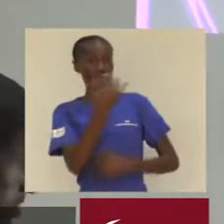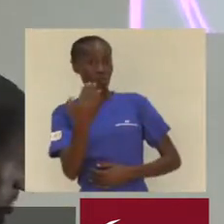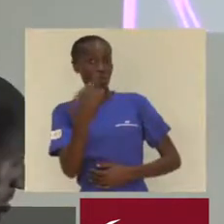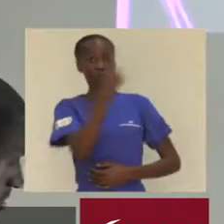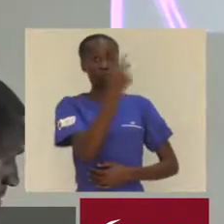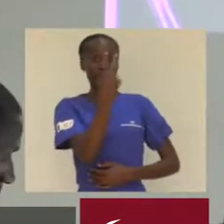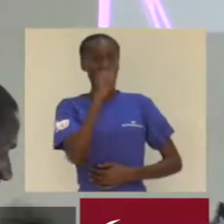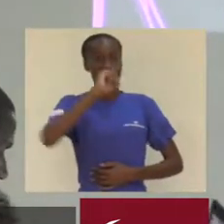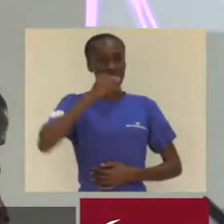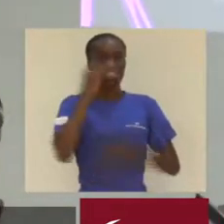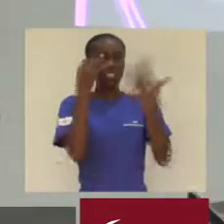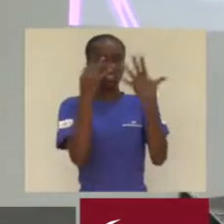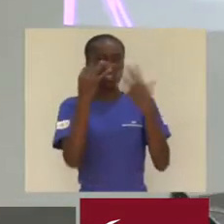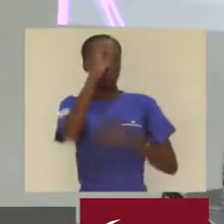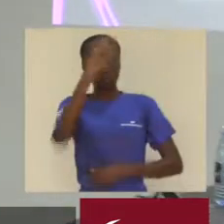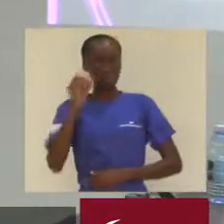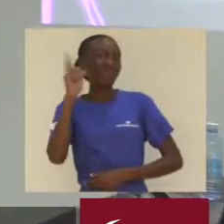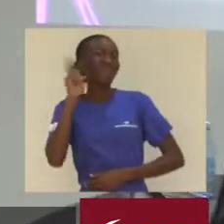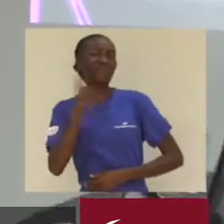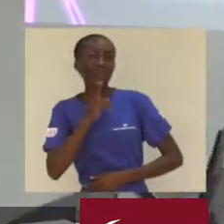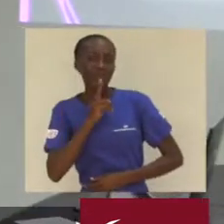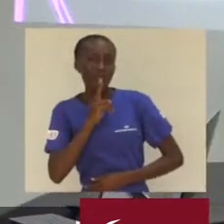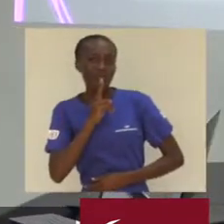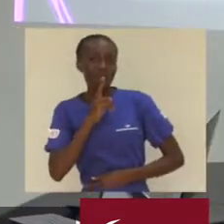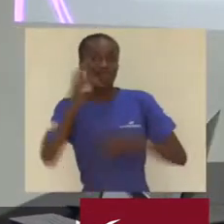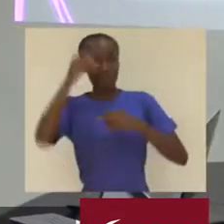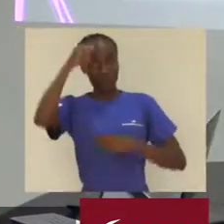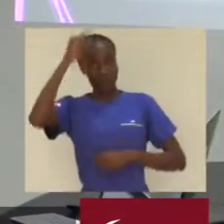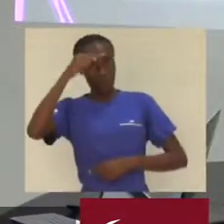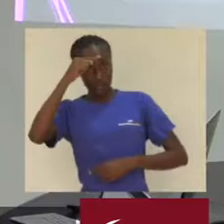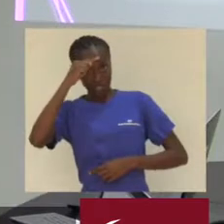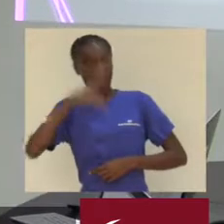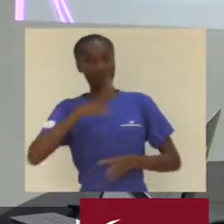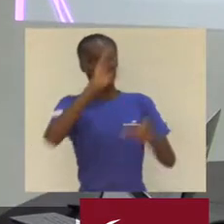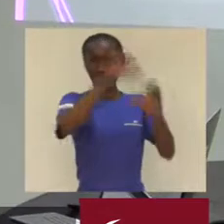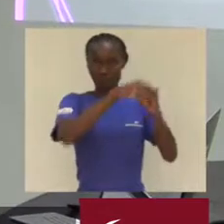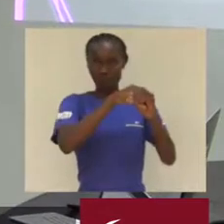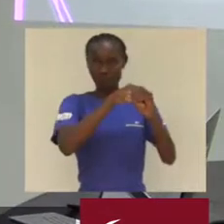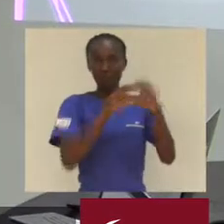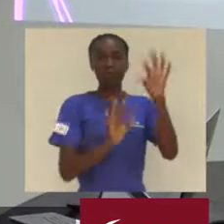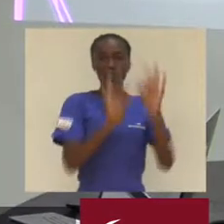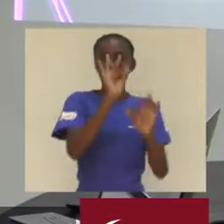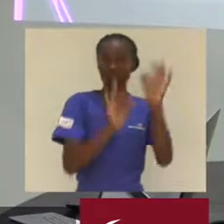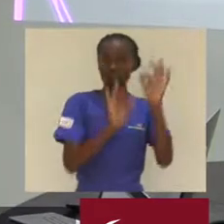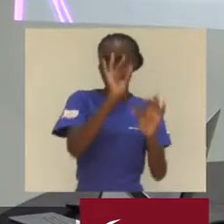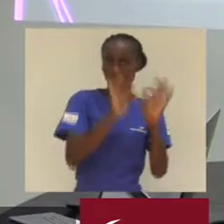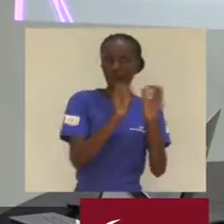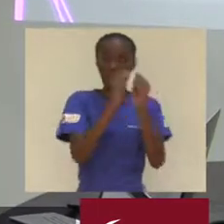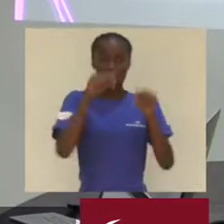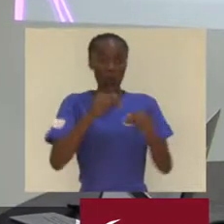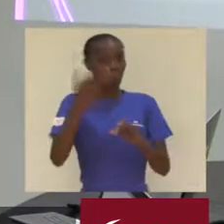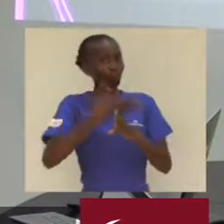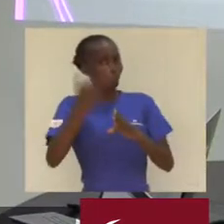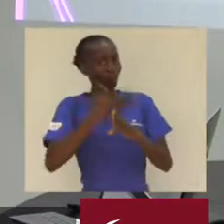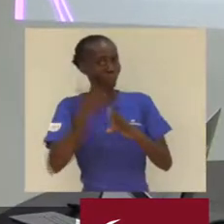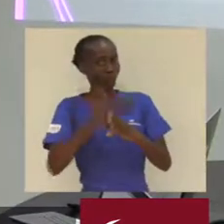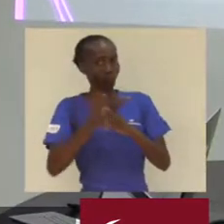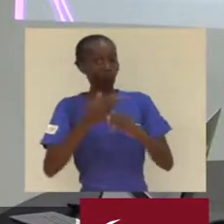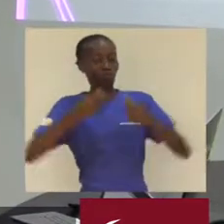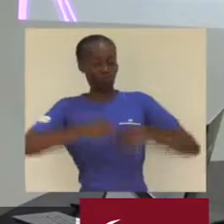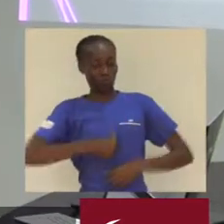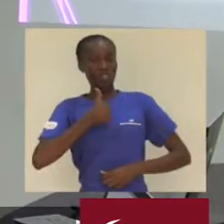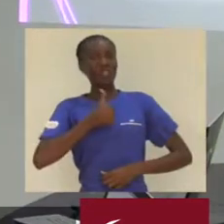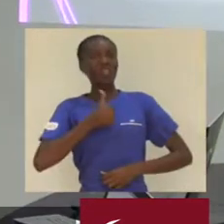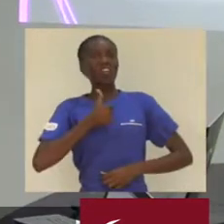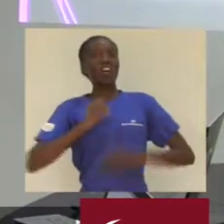Deste número, 12,7% são surdas. Sunita faz parte dessa estatística. Hoje, ela ensaia os primeiros passos na